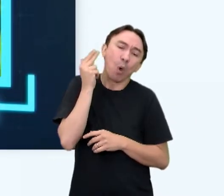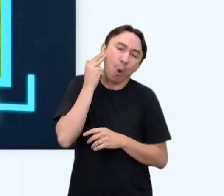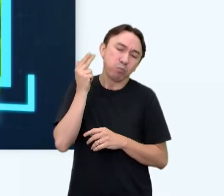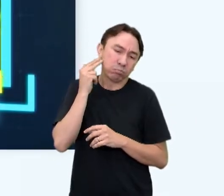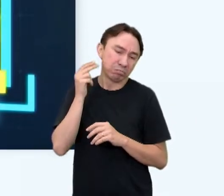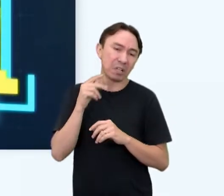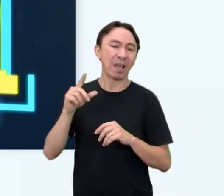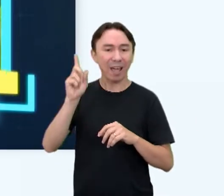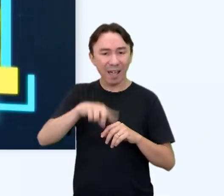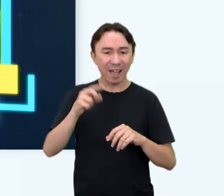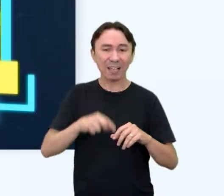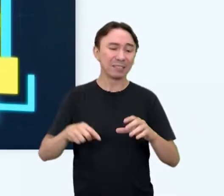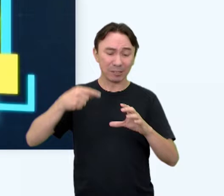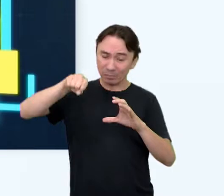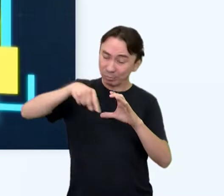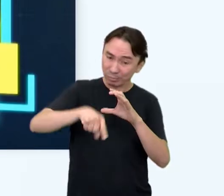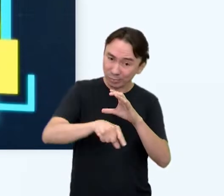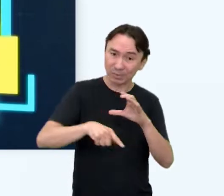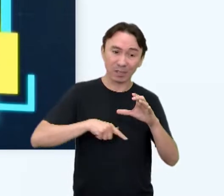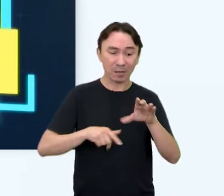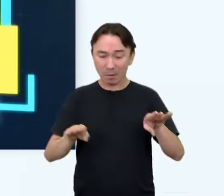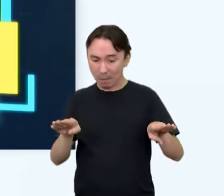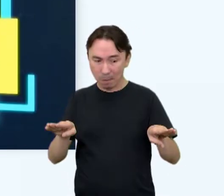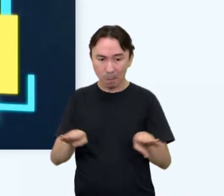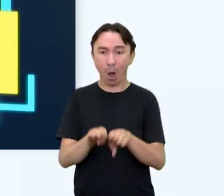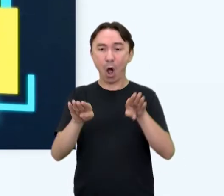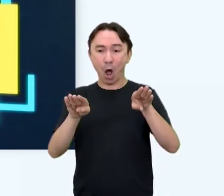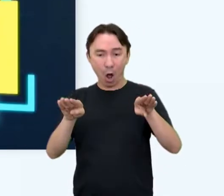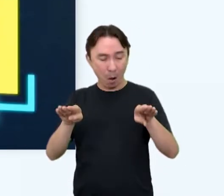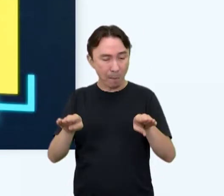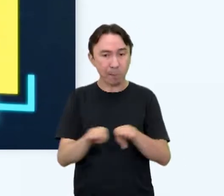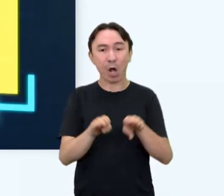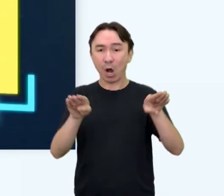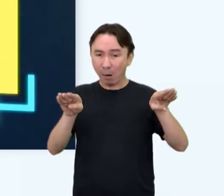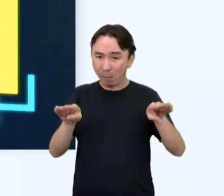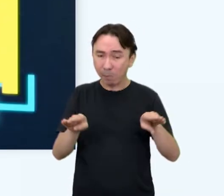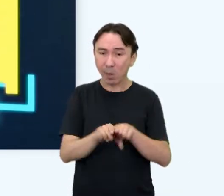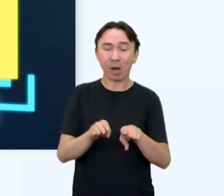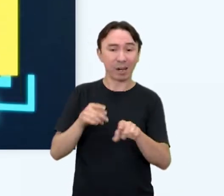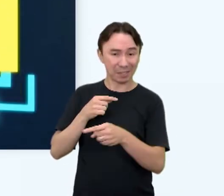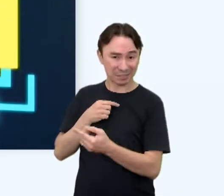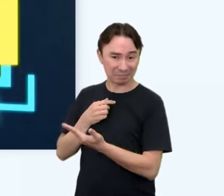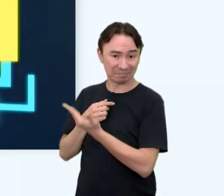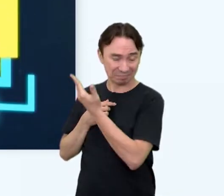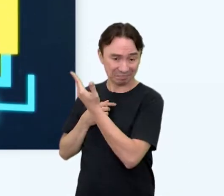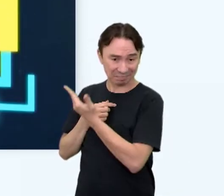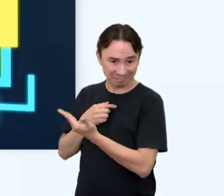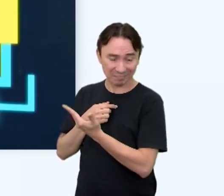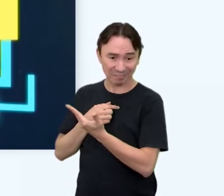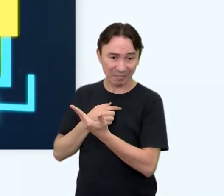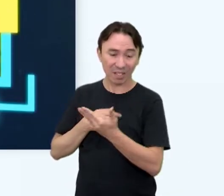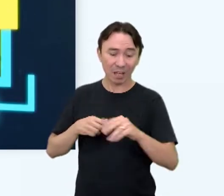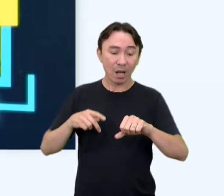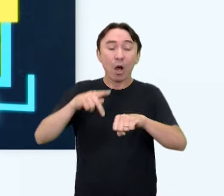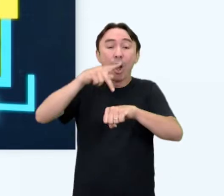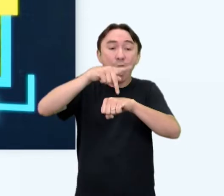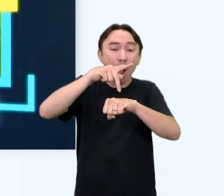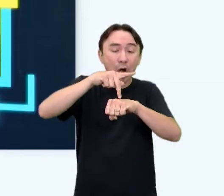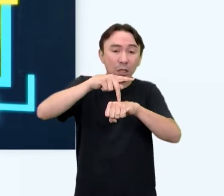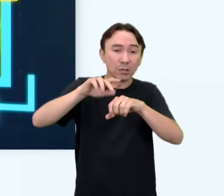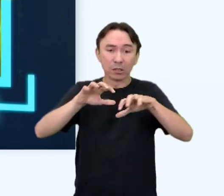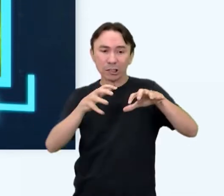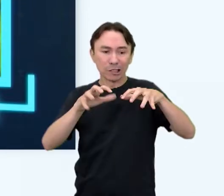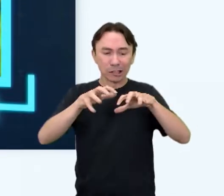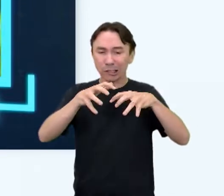por choques subterrâneos das placas tectônicas. O choque entre elas faz as rochas irem se alterando até